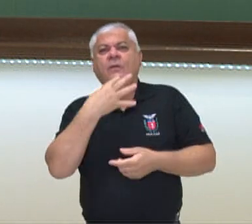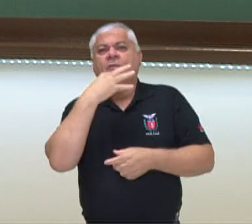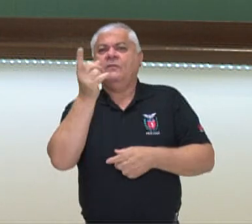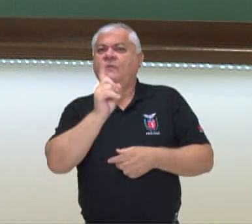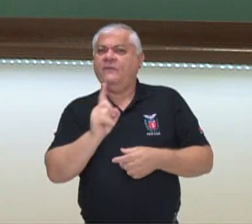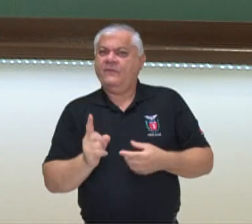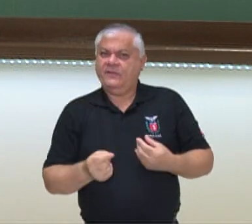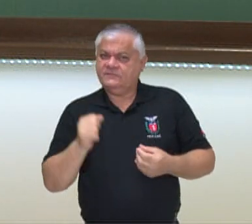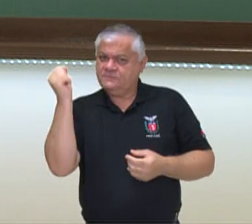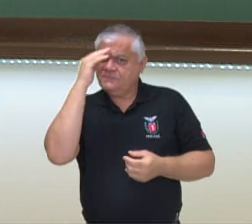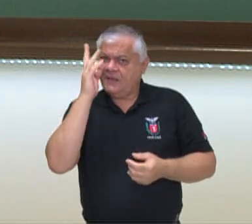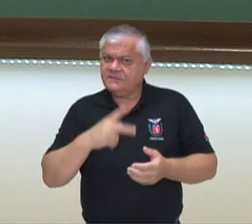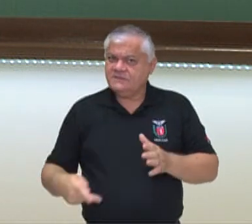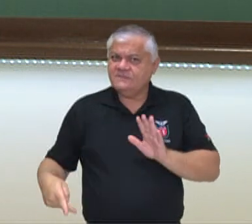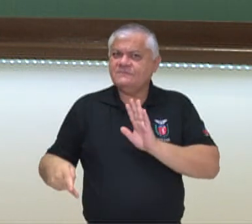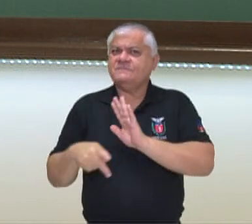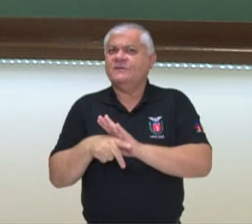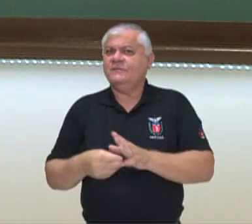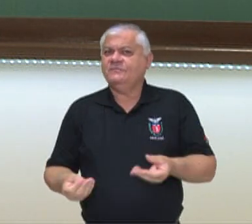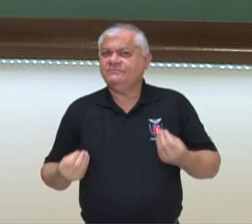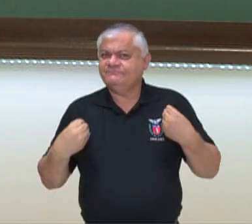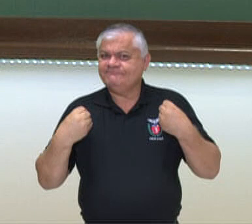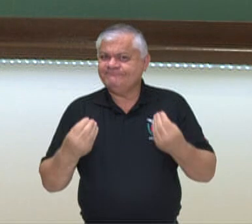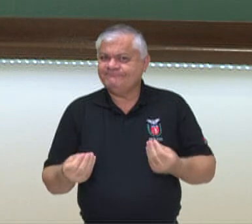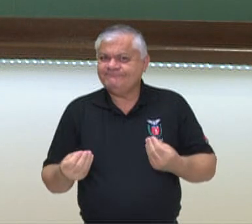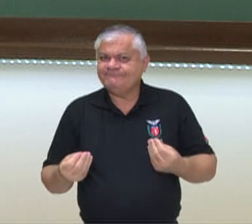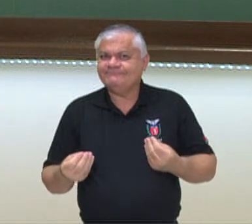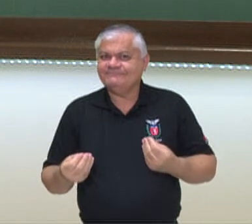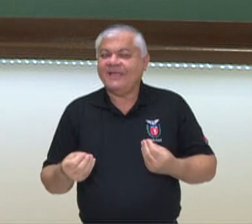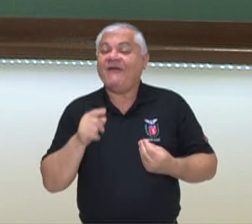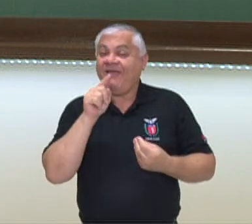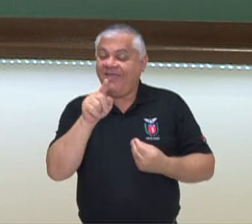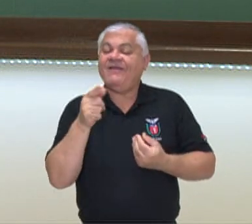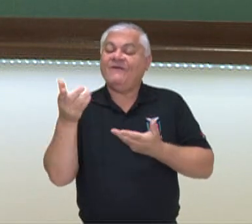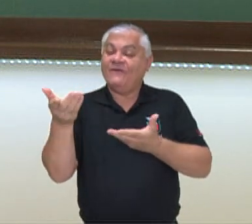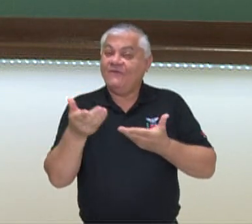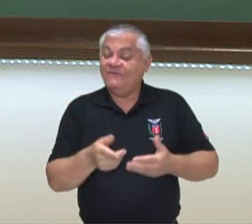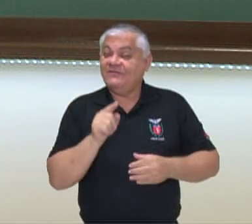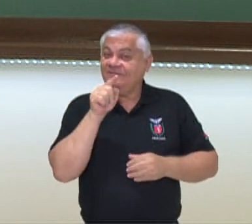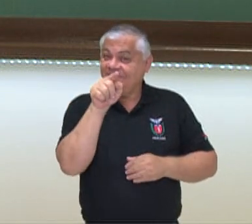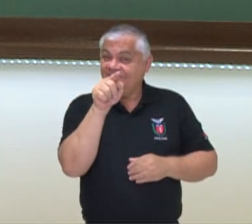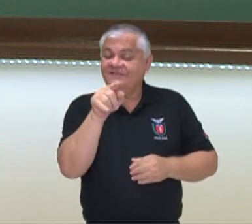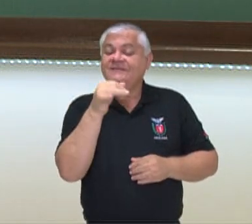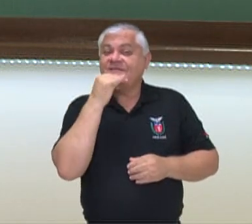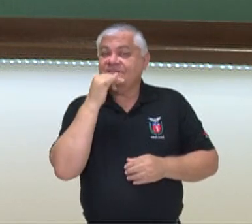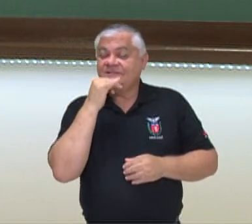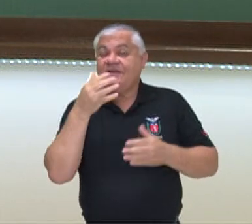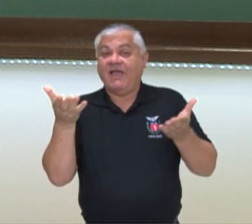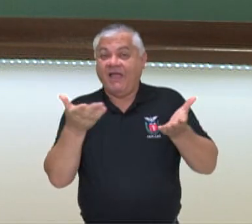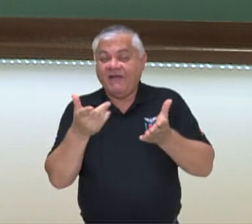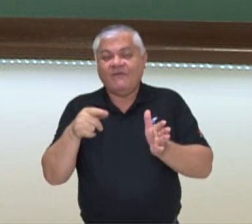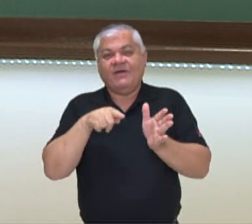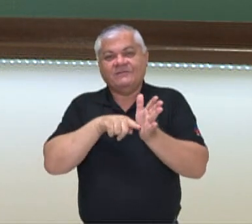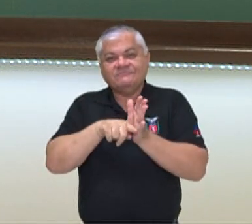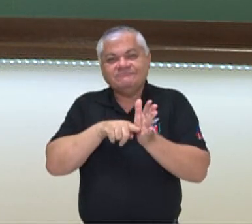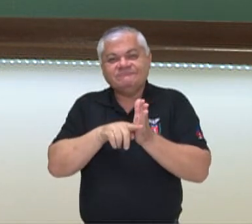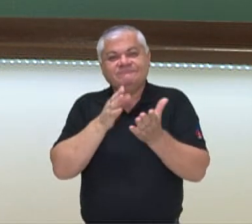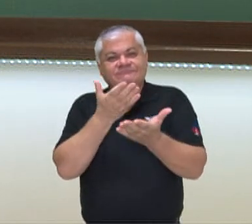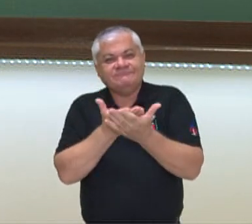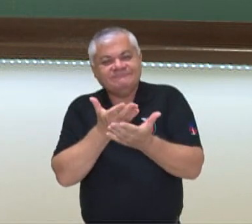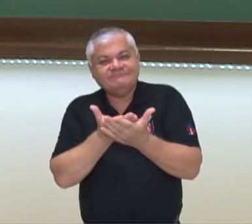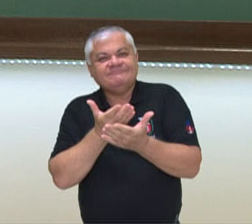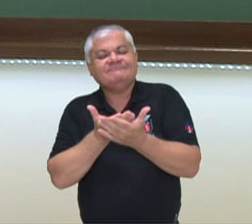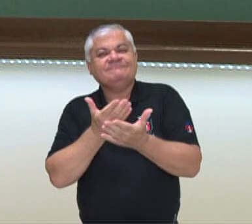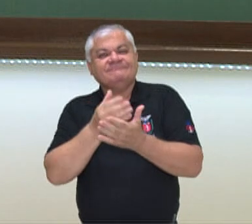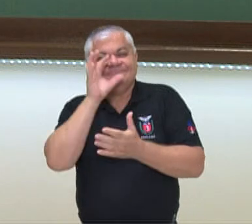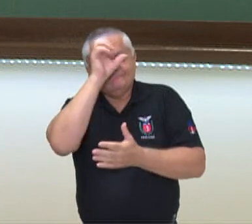originariamente brasileira, né, tradicionalmente brasileira. Então fica aí um convite para vocês, a partir disso que nós conversamos em aula,